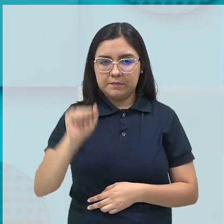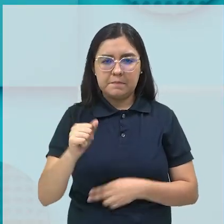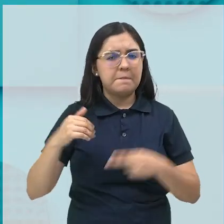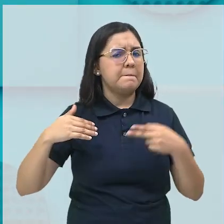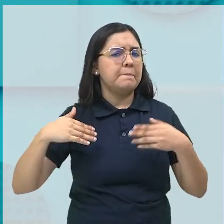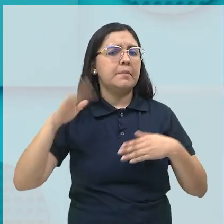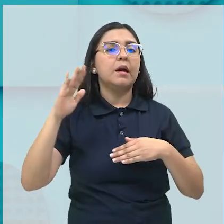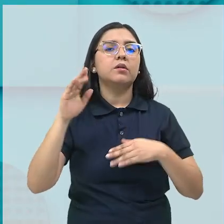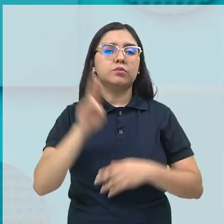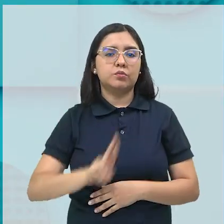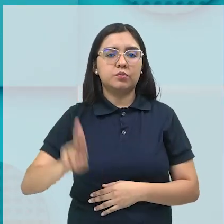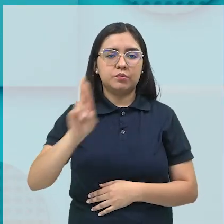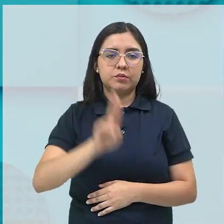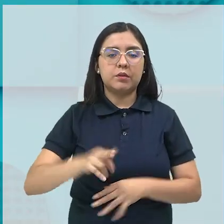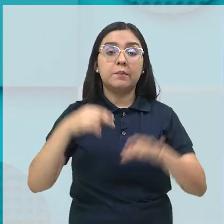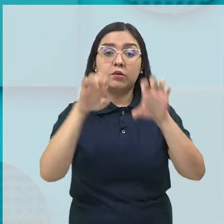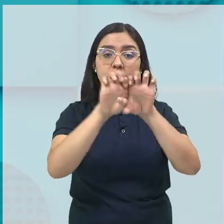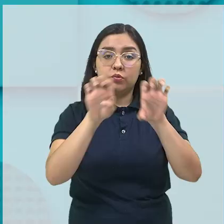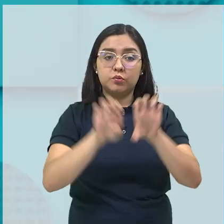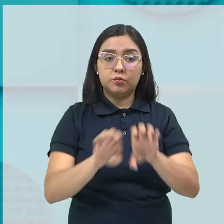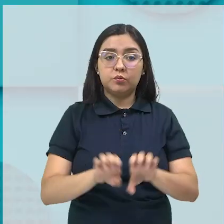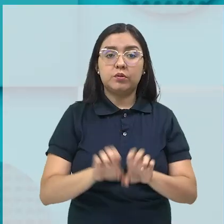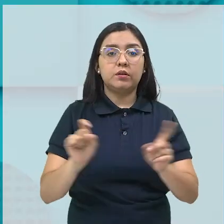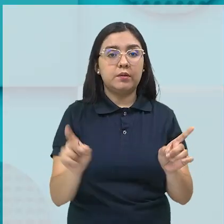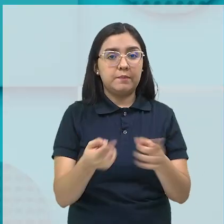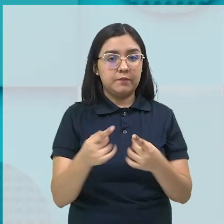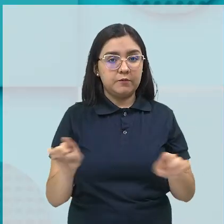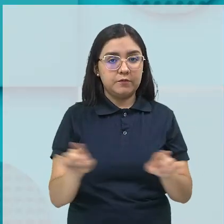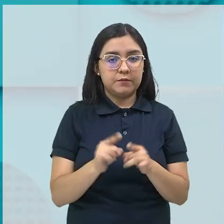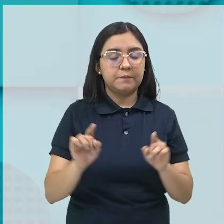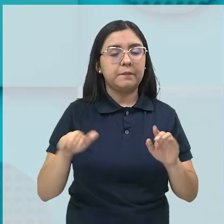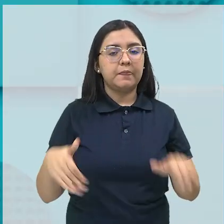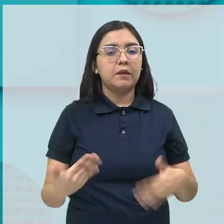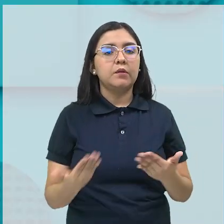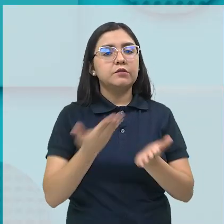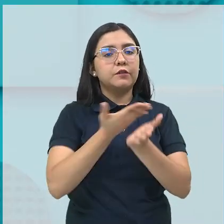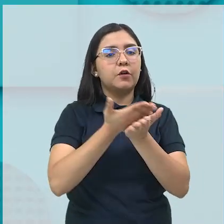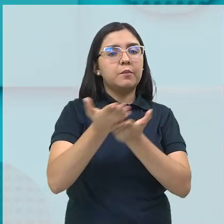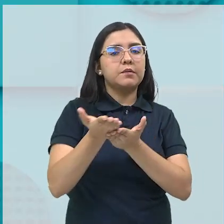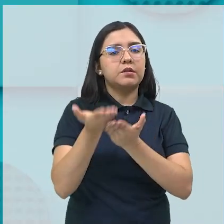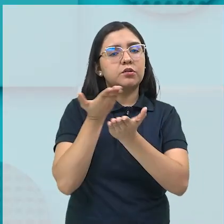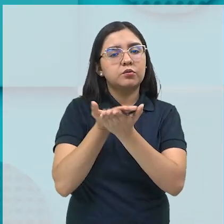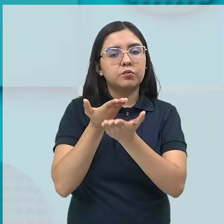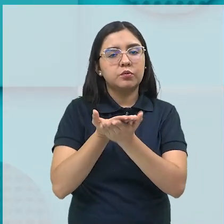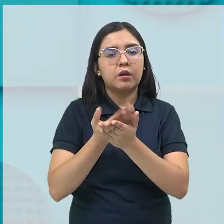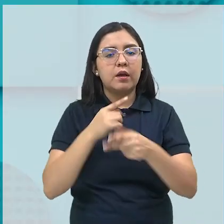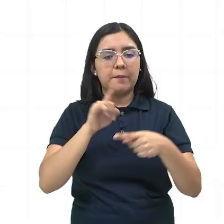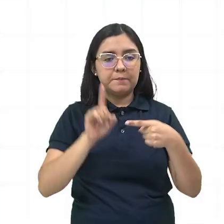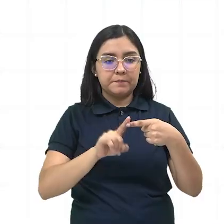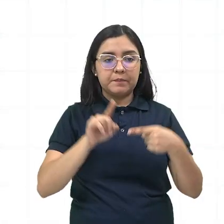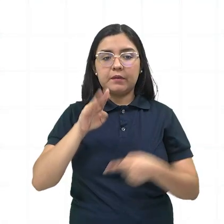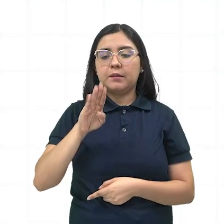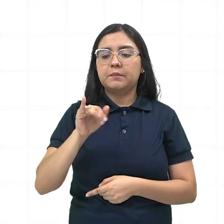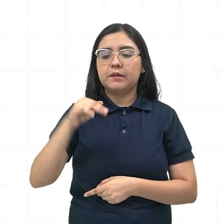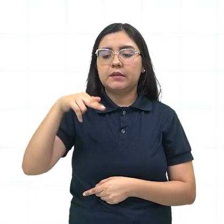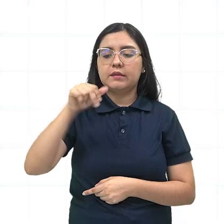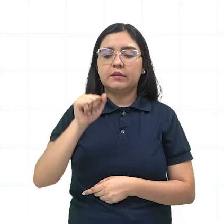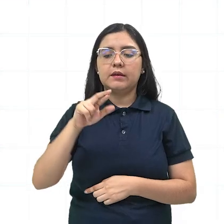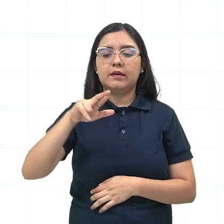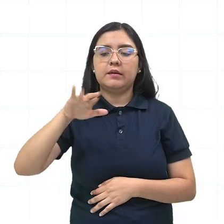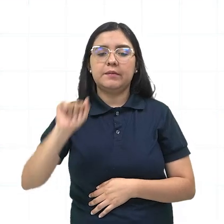mais utilizadas para a estrutura musical. Então, nós vamos começar vendo a forma binária.